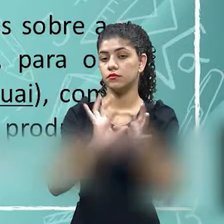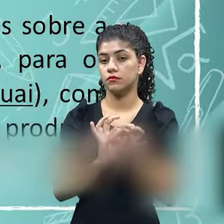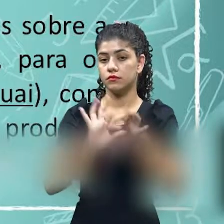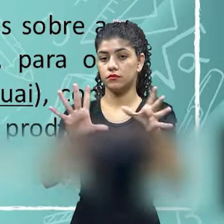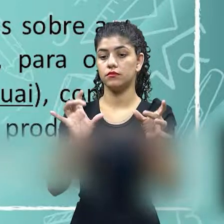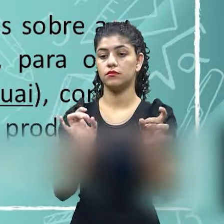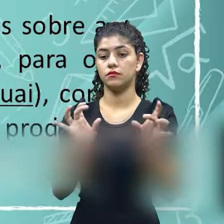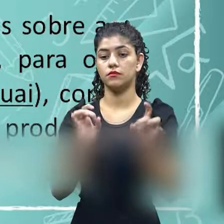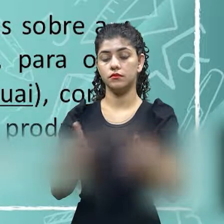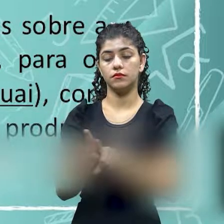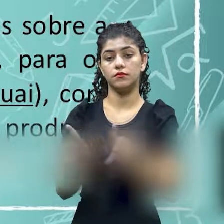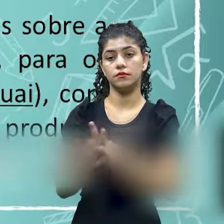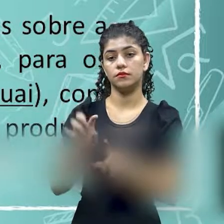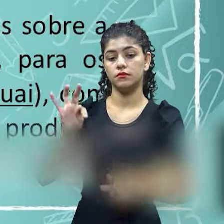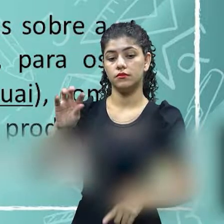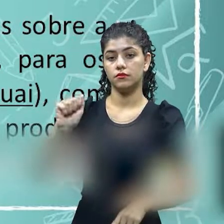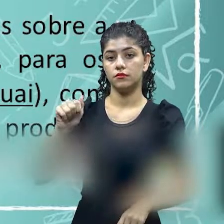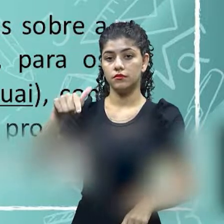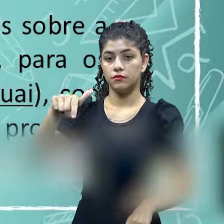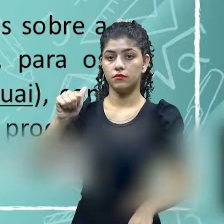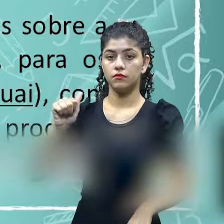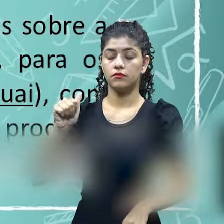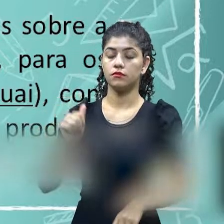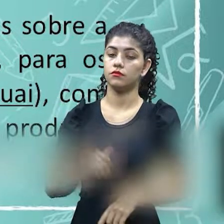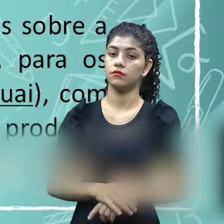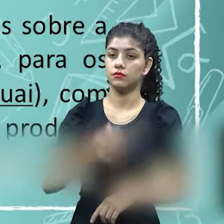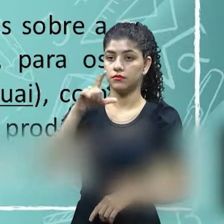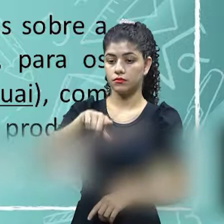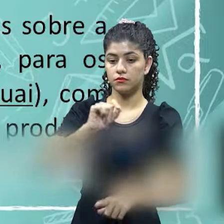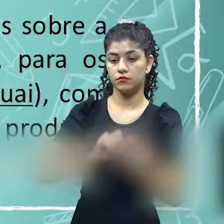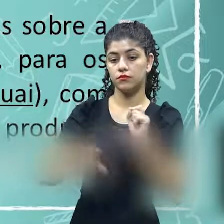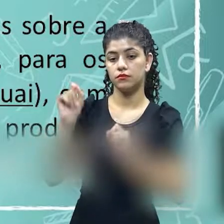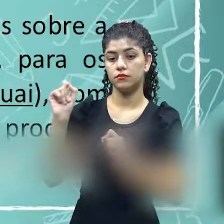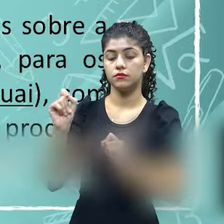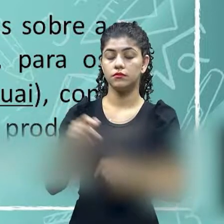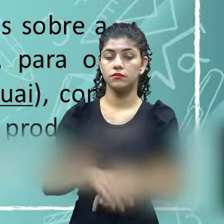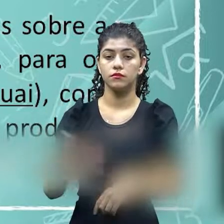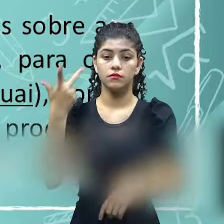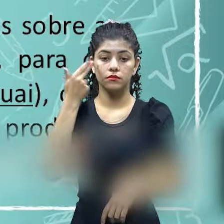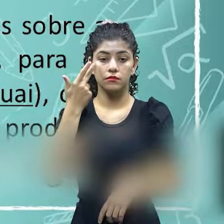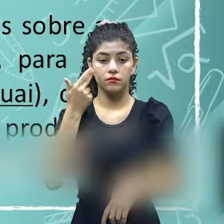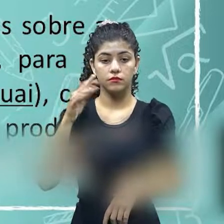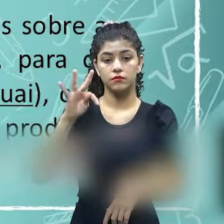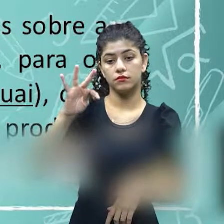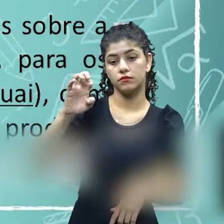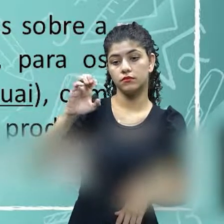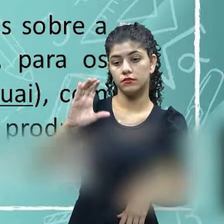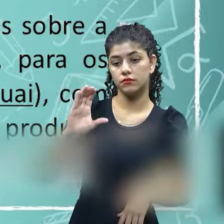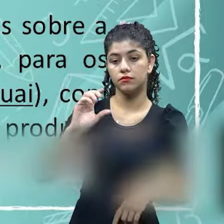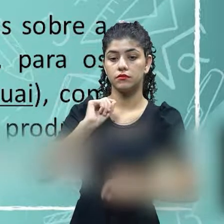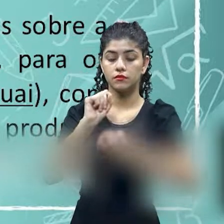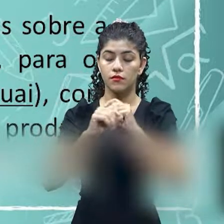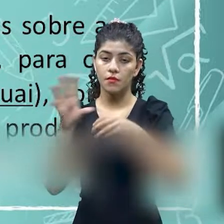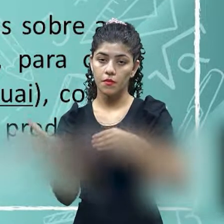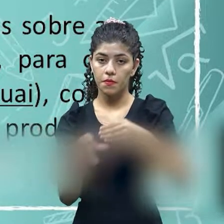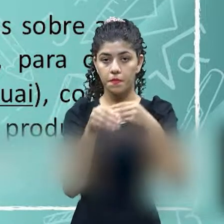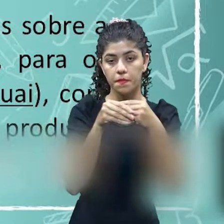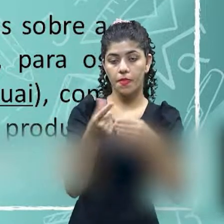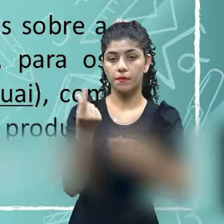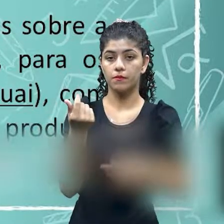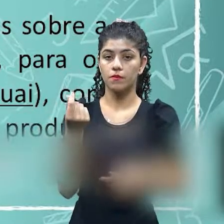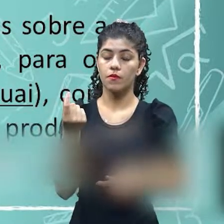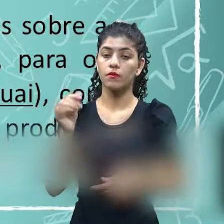ou tarifas preferenciais intrabloco. A tarifa externa comum, a TEC, é um conjunto de tarifas sobre